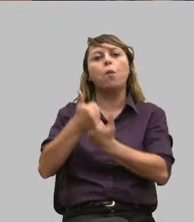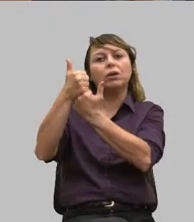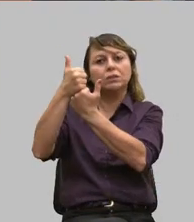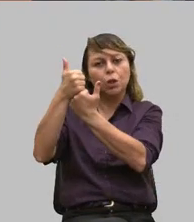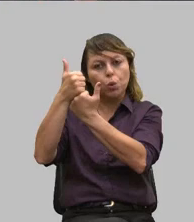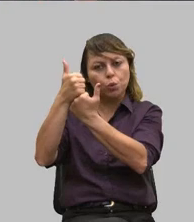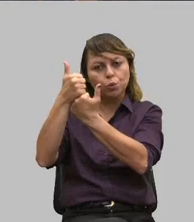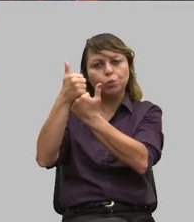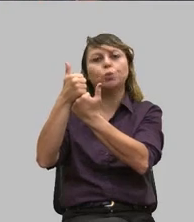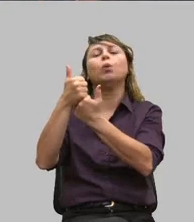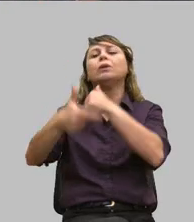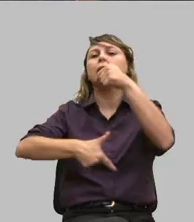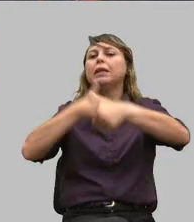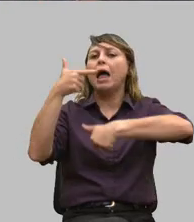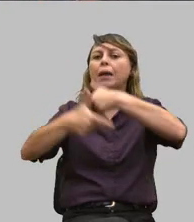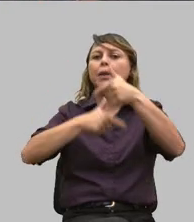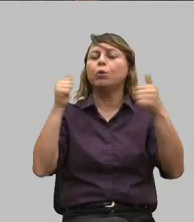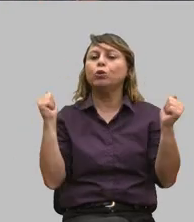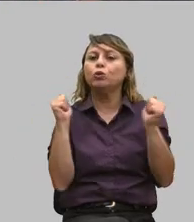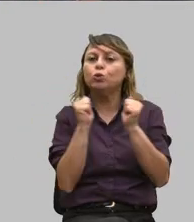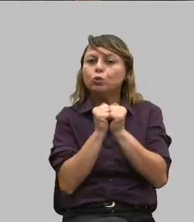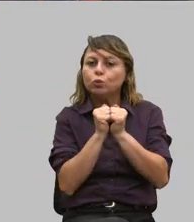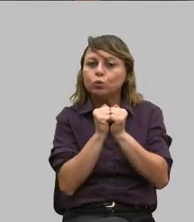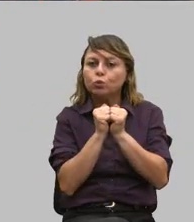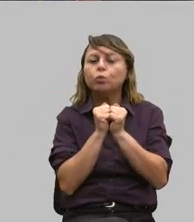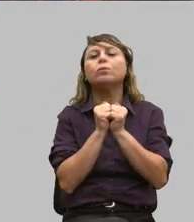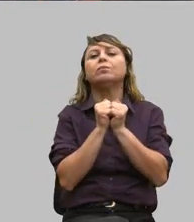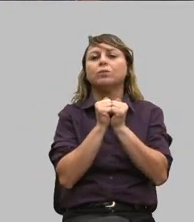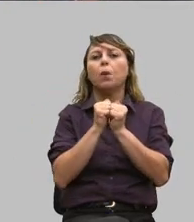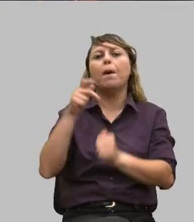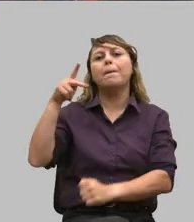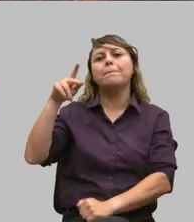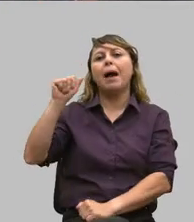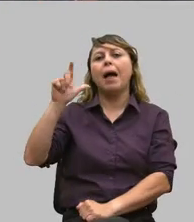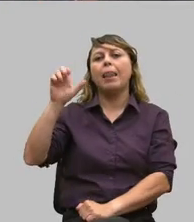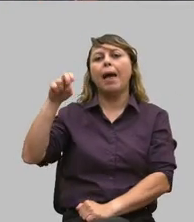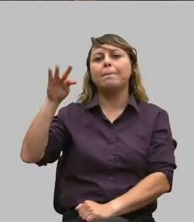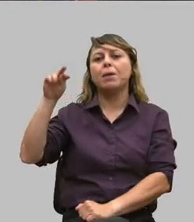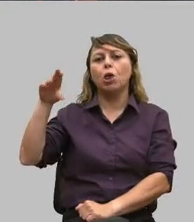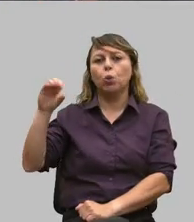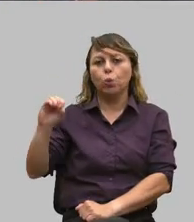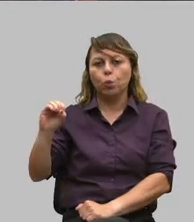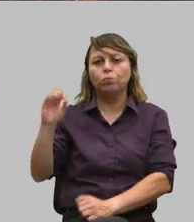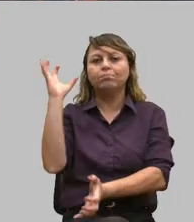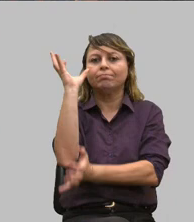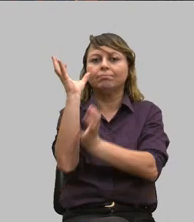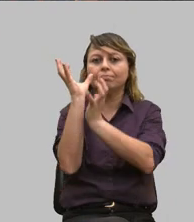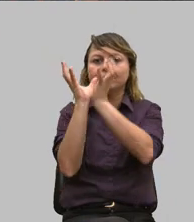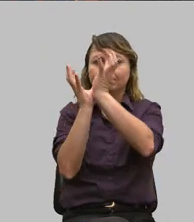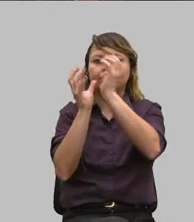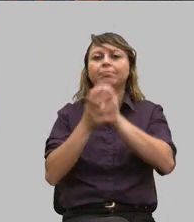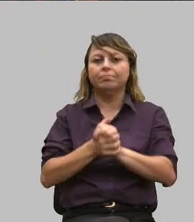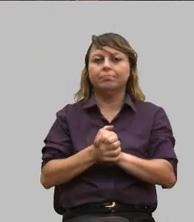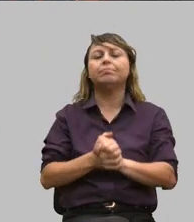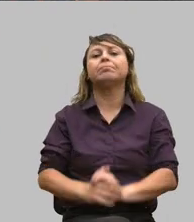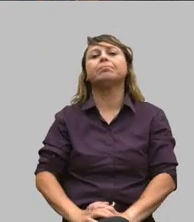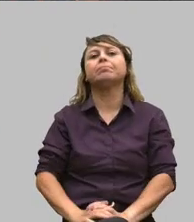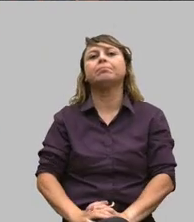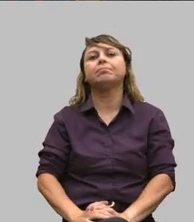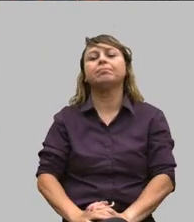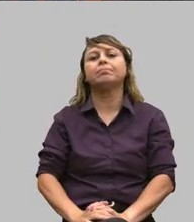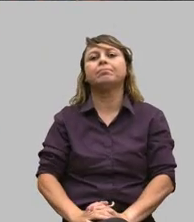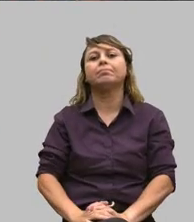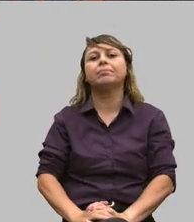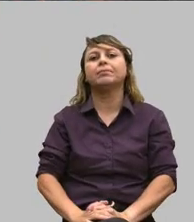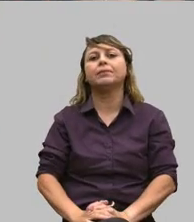intimamente comigo lá na na área parlamentar dizer que eu sou apenas uma pessoa que faz um pouco do